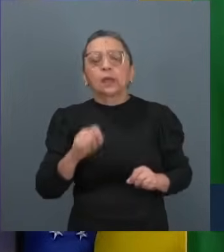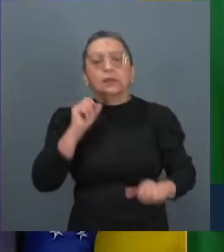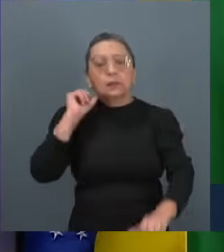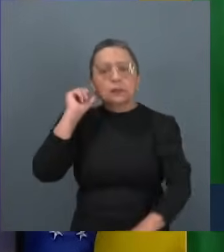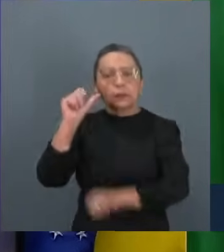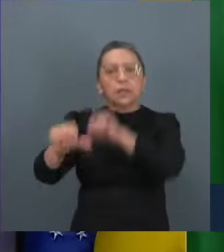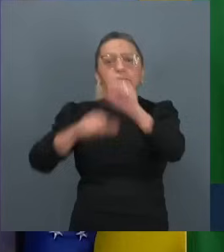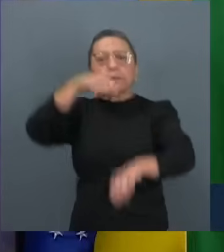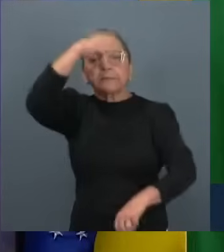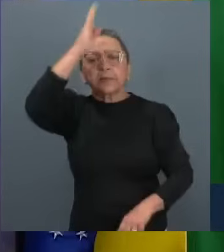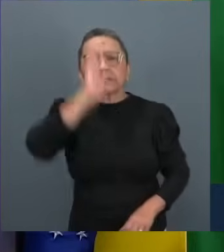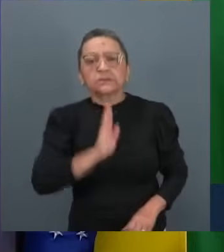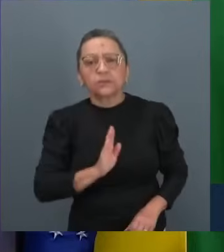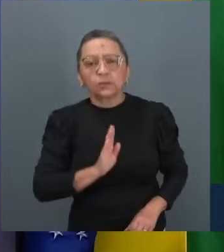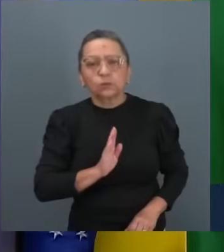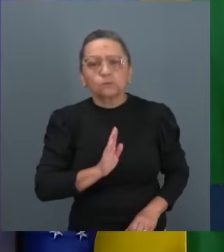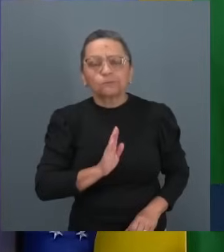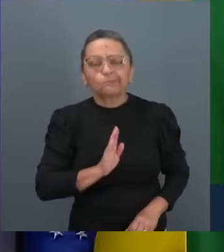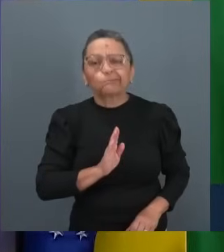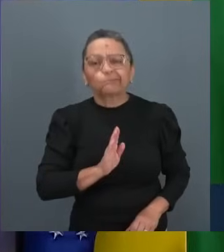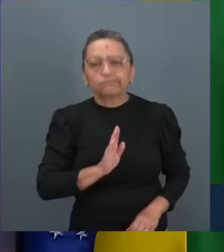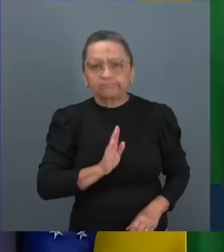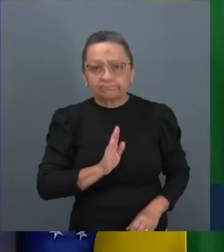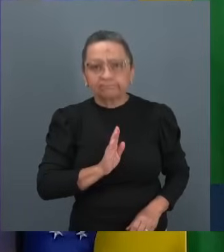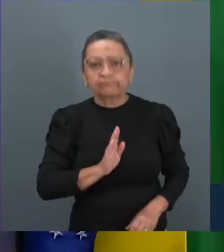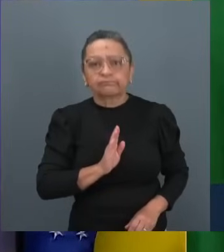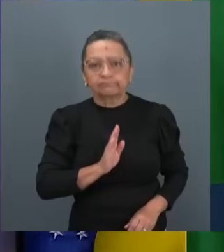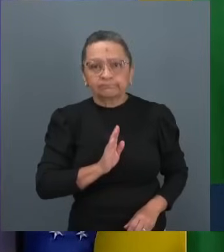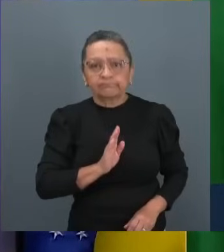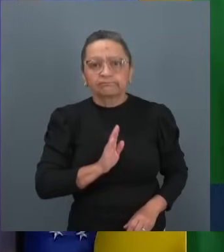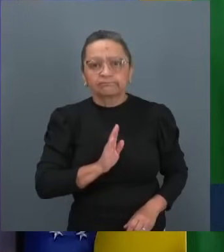transformar numa nação